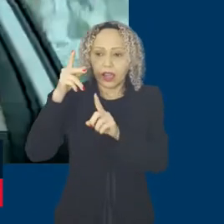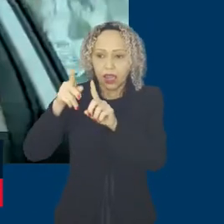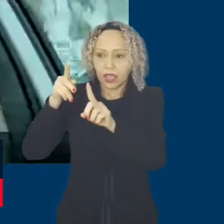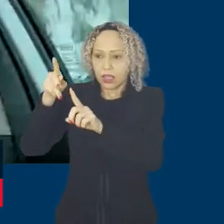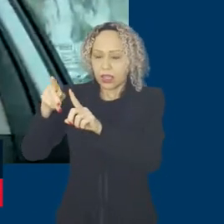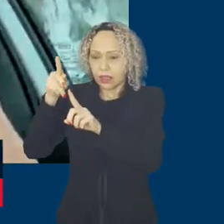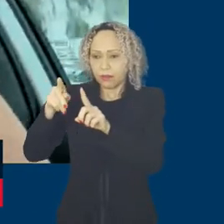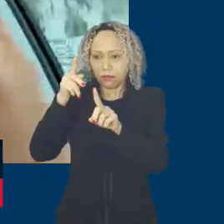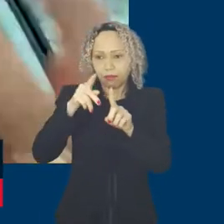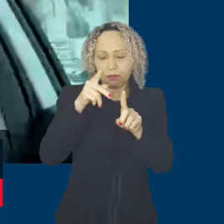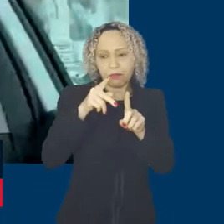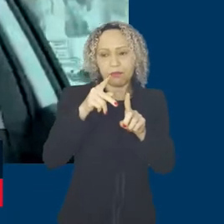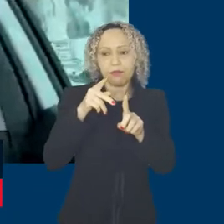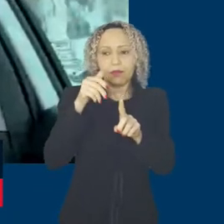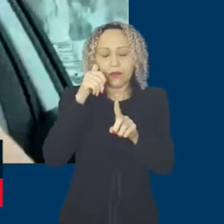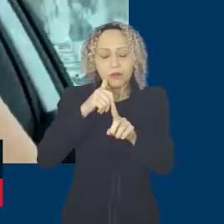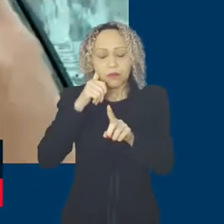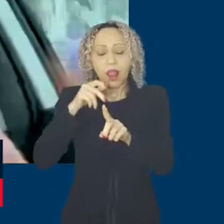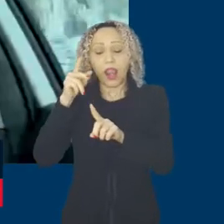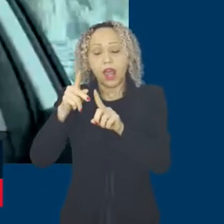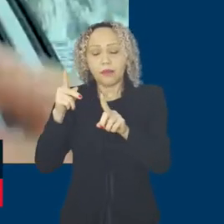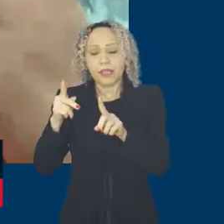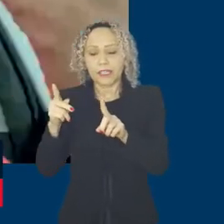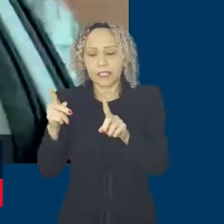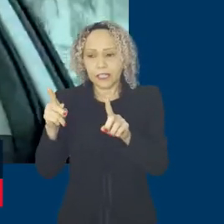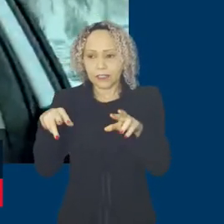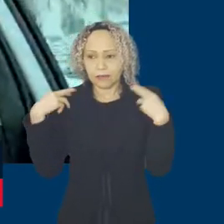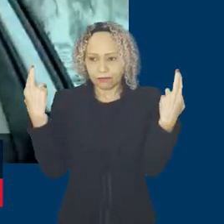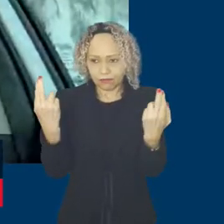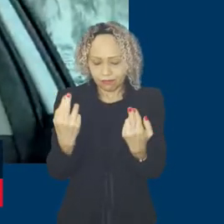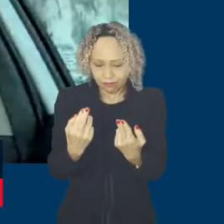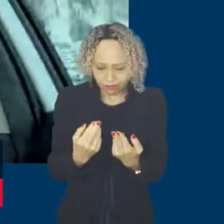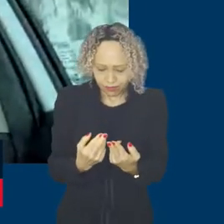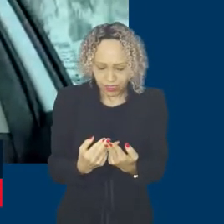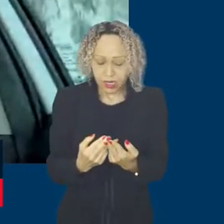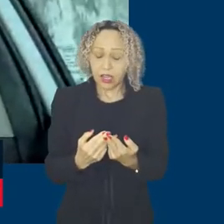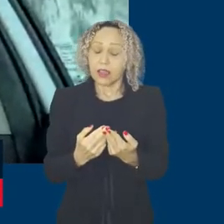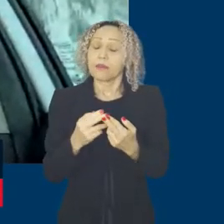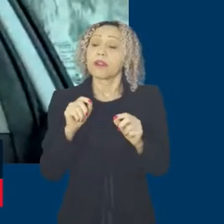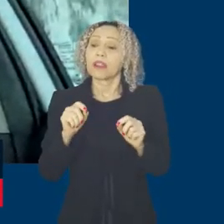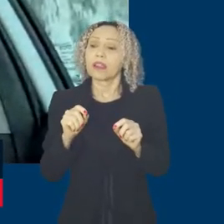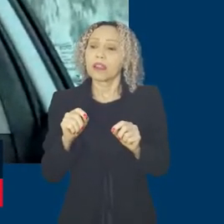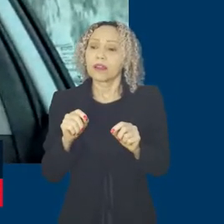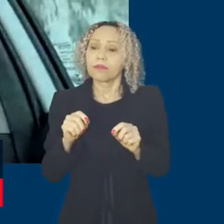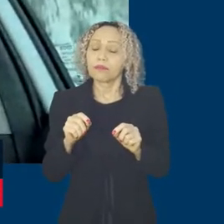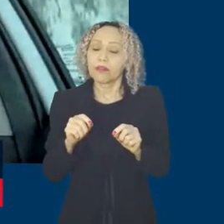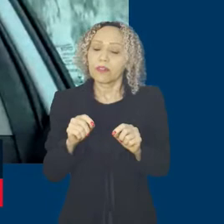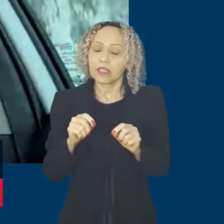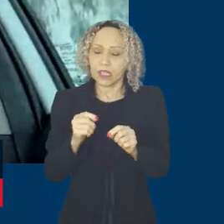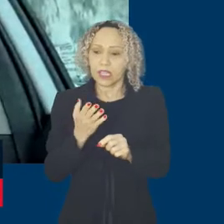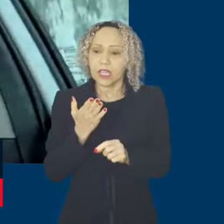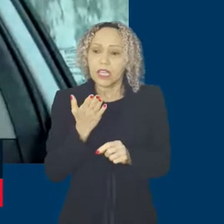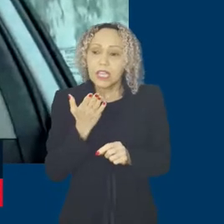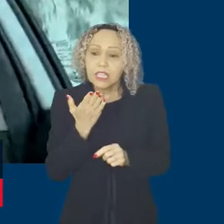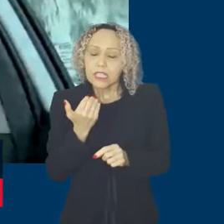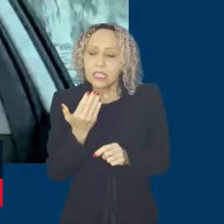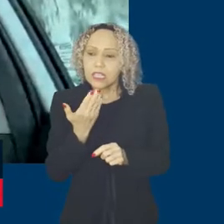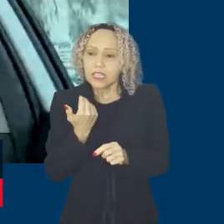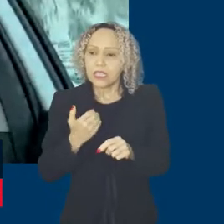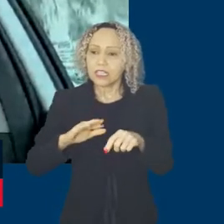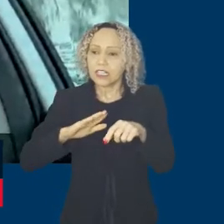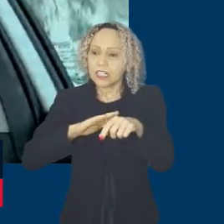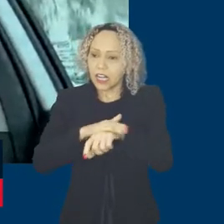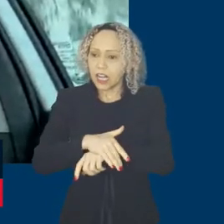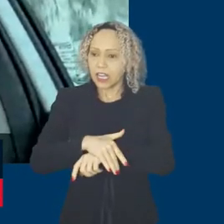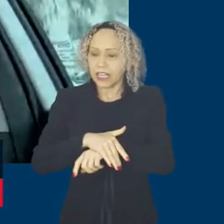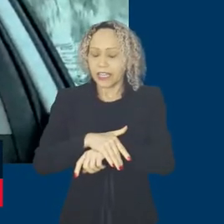jantar lilás, que é a cor das mulheres, a cor feminista, a cor da luta das mulheres, fazer esse jantar para encontrar todas as